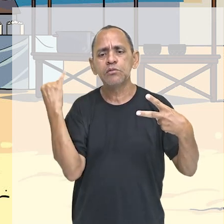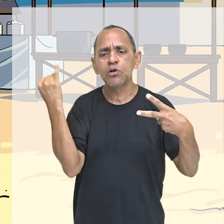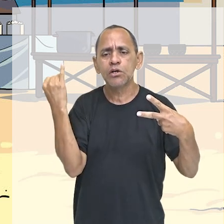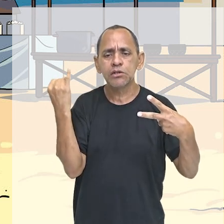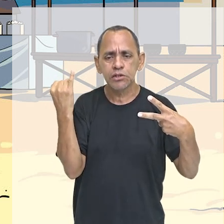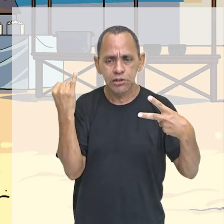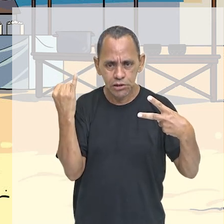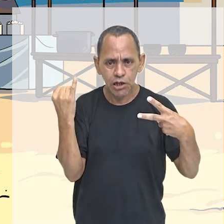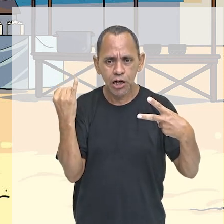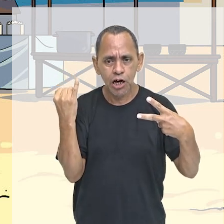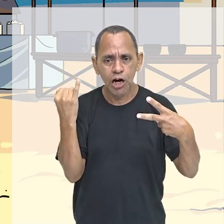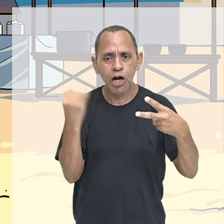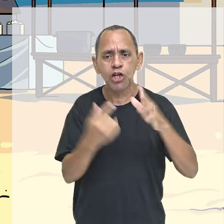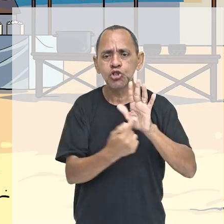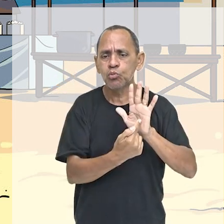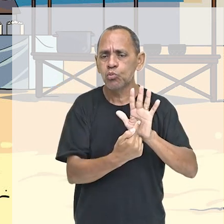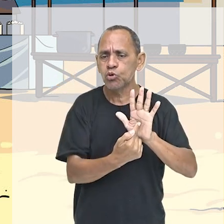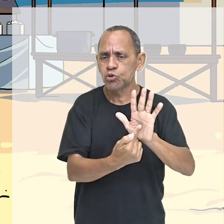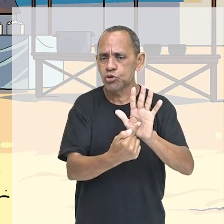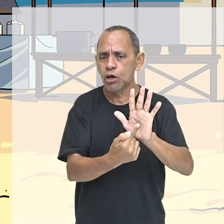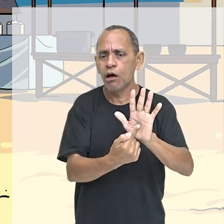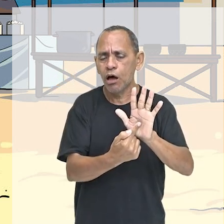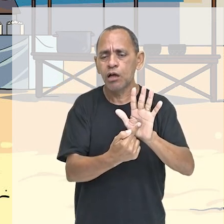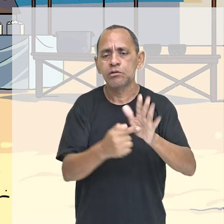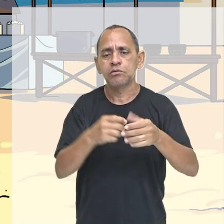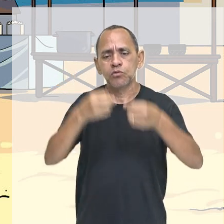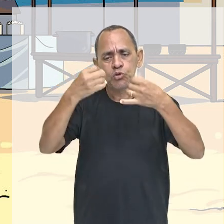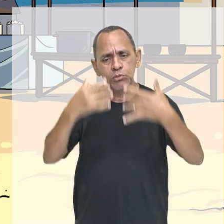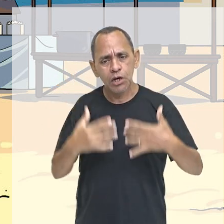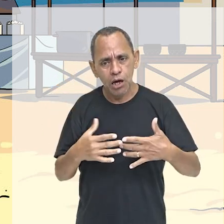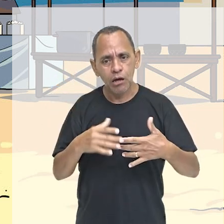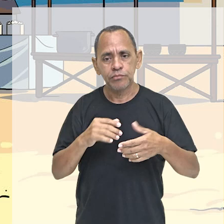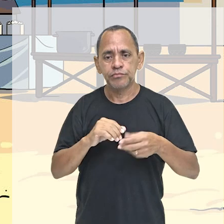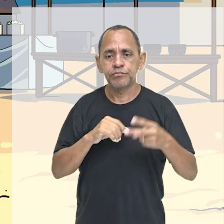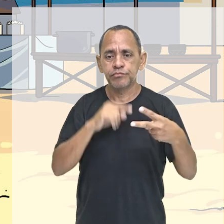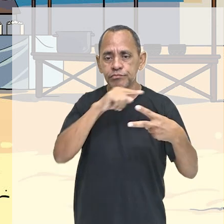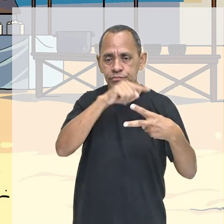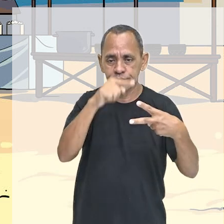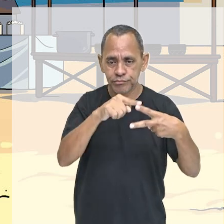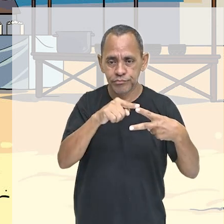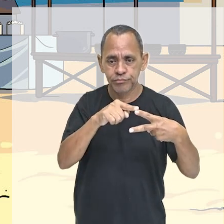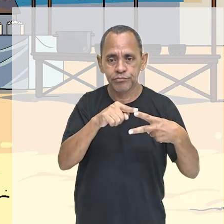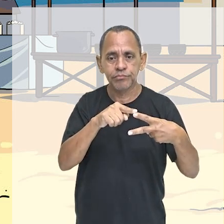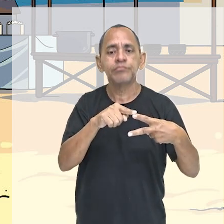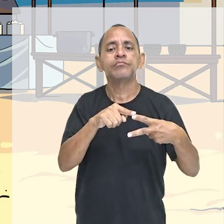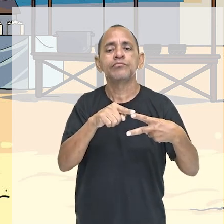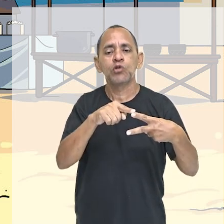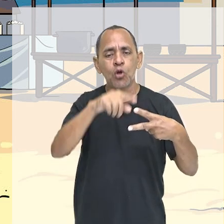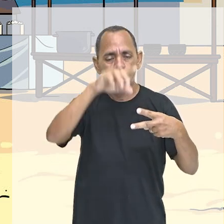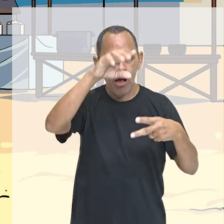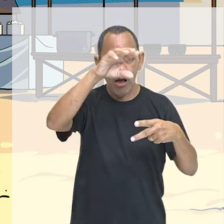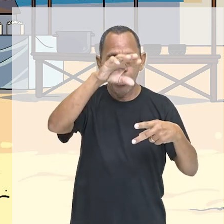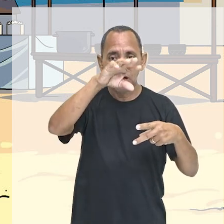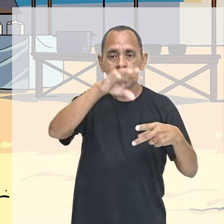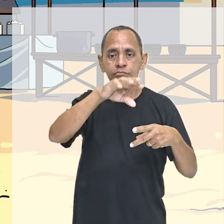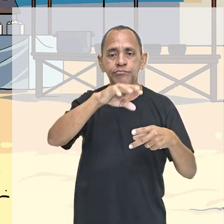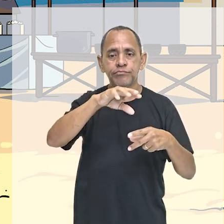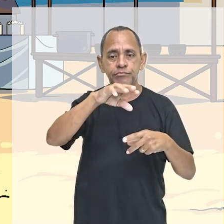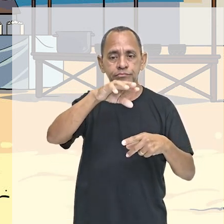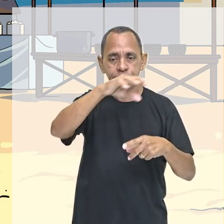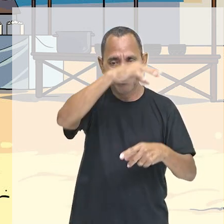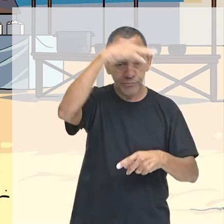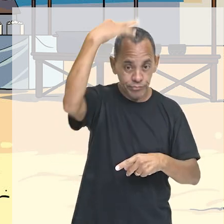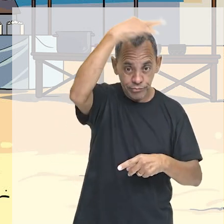são detectáveis, que eu quero frisar para vocês, que é o sagrado, representado aqui pela igreja, e